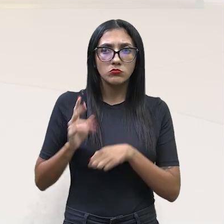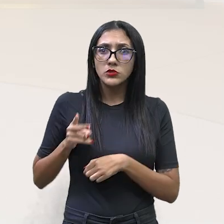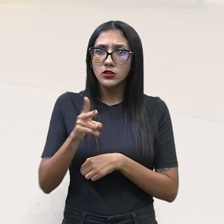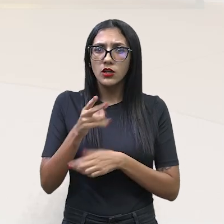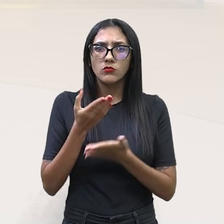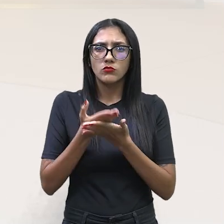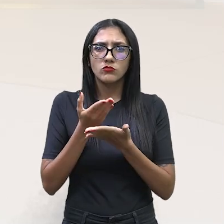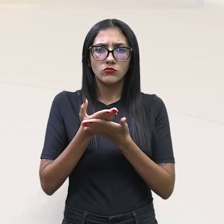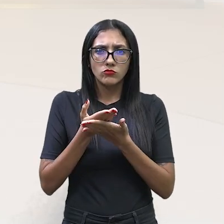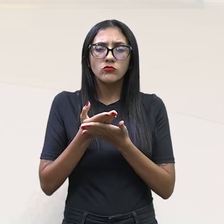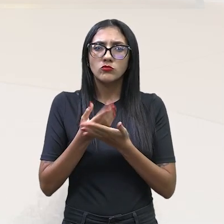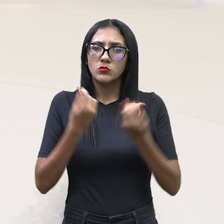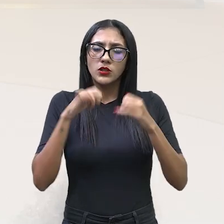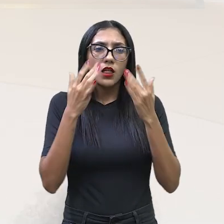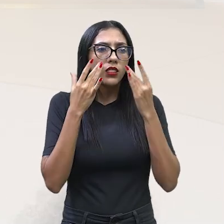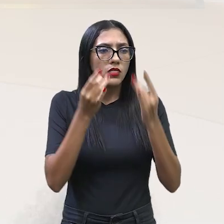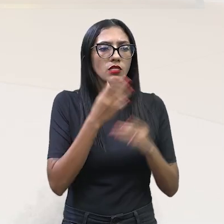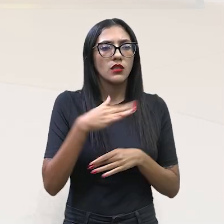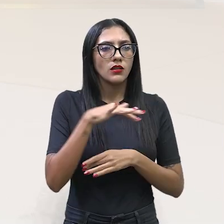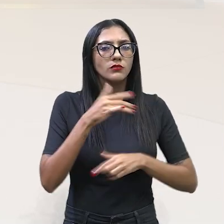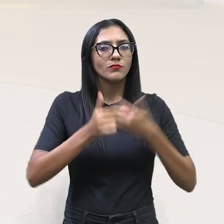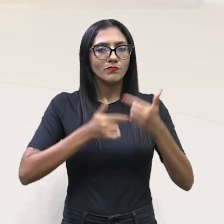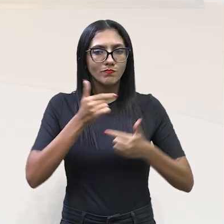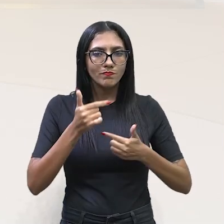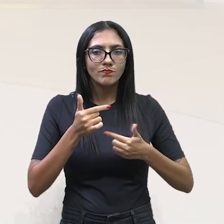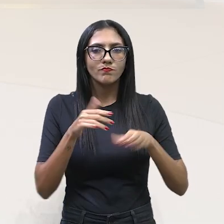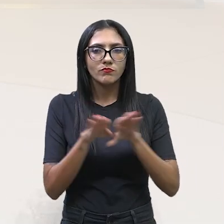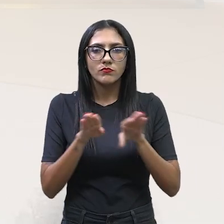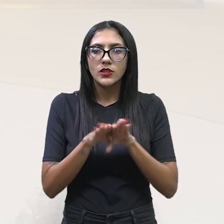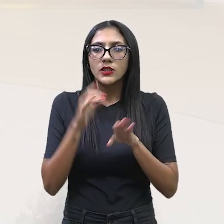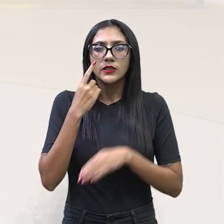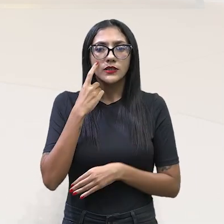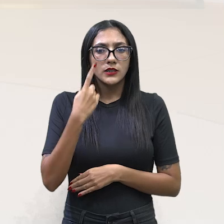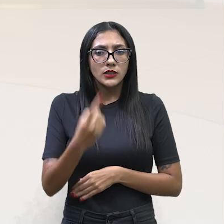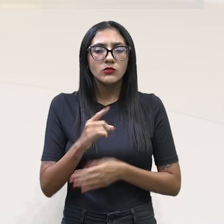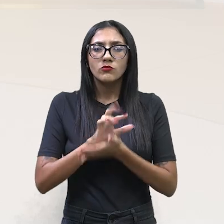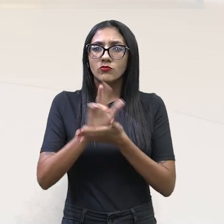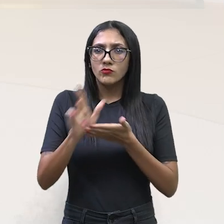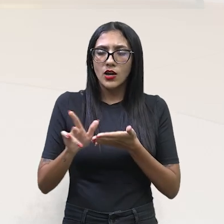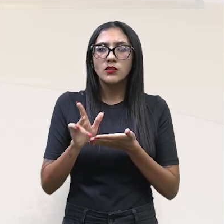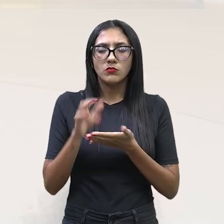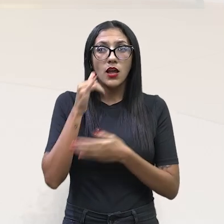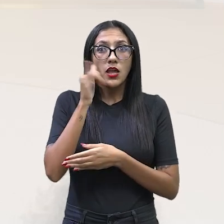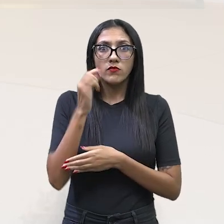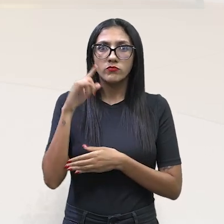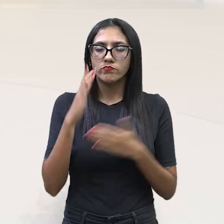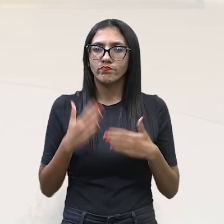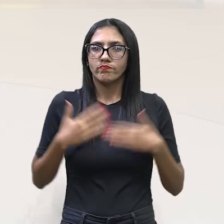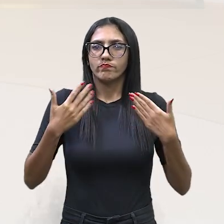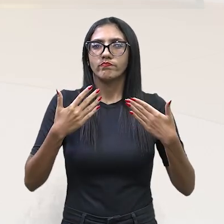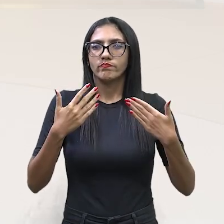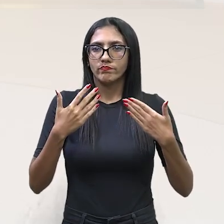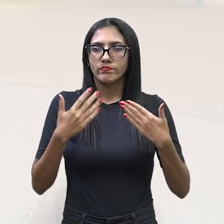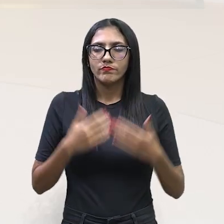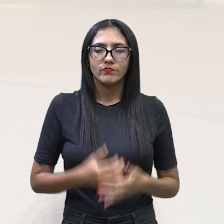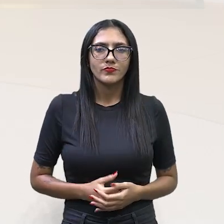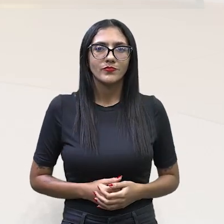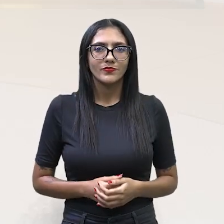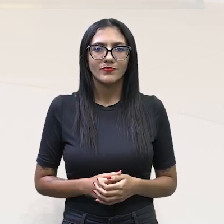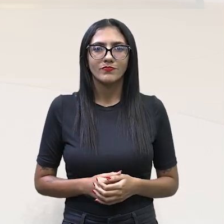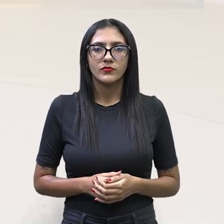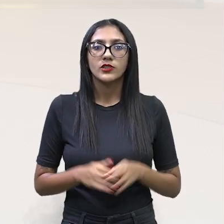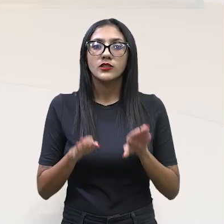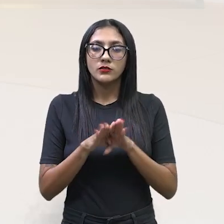estar atento ao mercado, você tem que estar sempre ali alinhado para que você não seja pego de surpresa. Fora também que aí há a